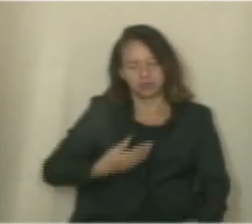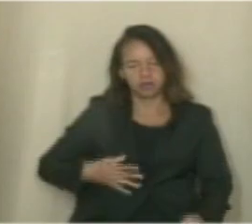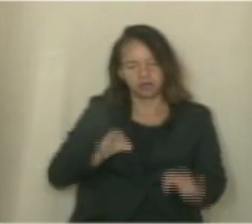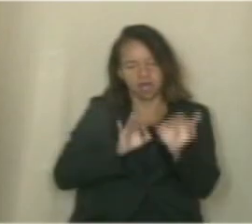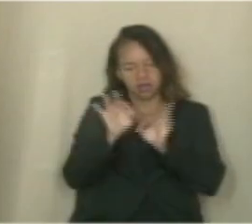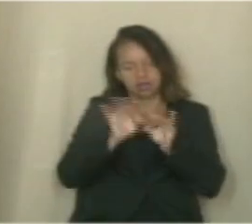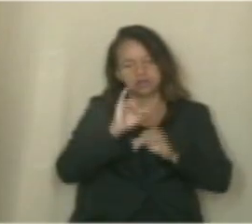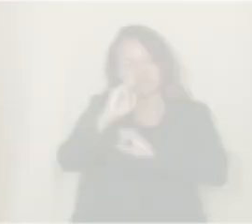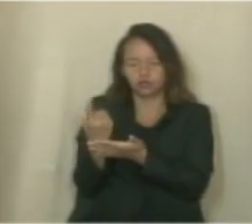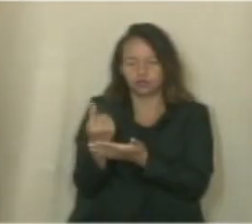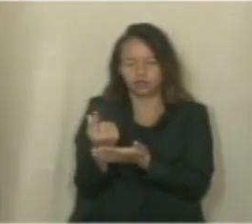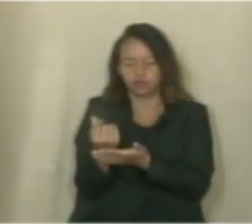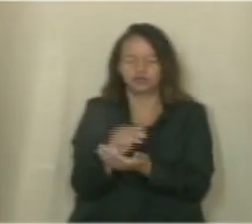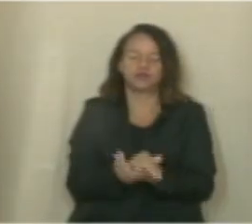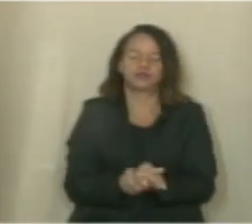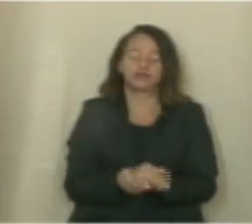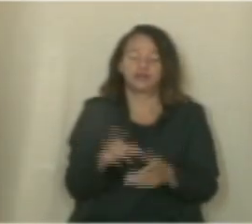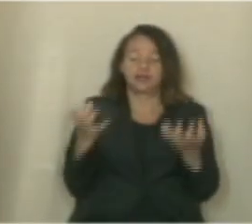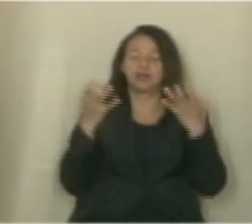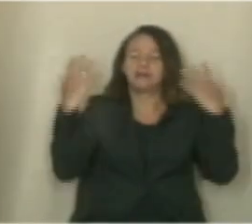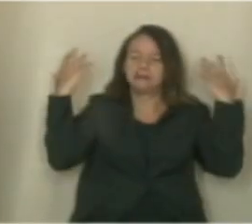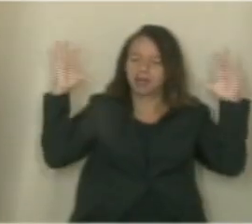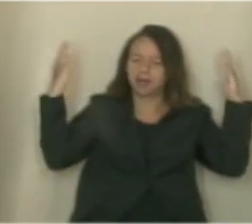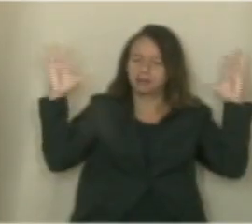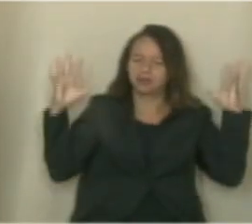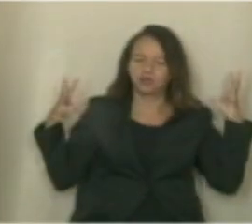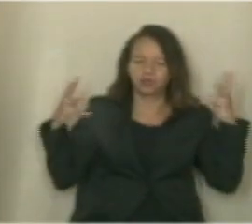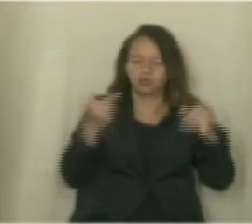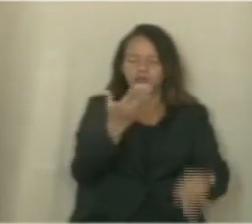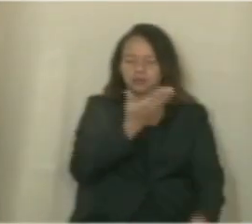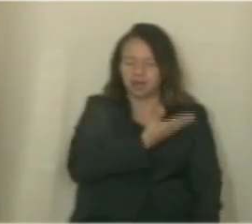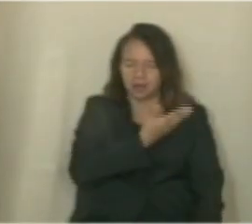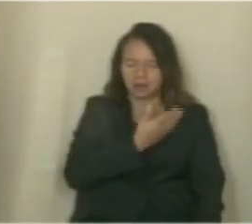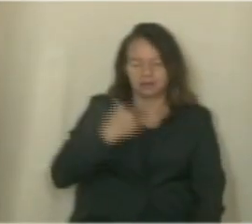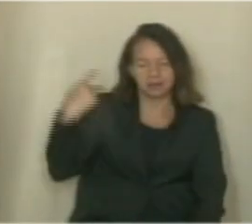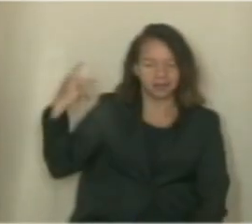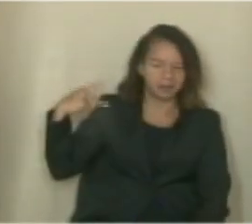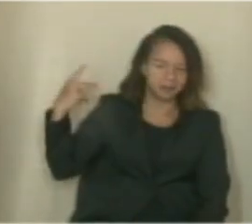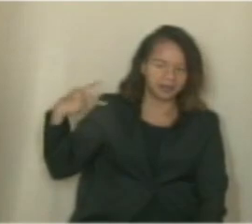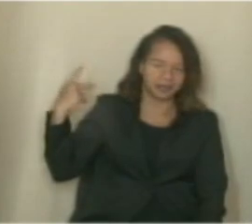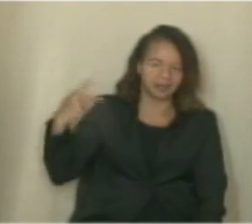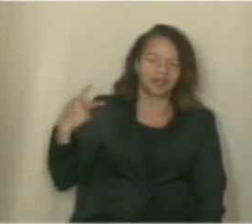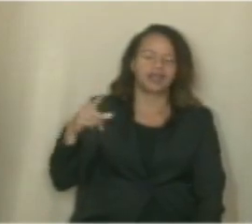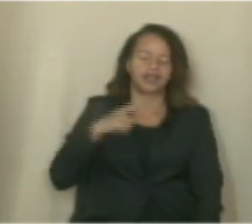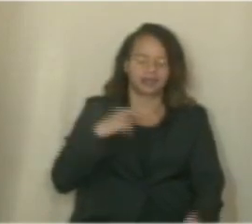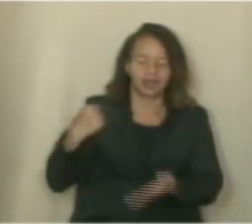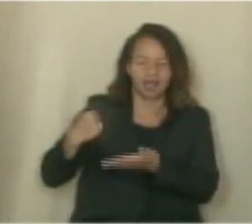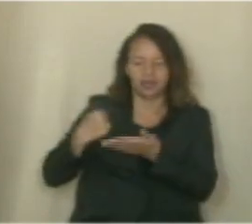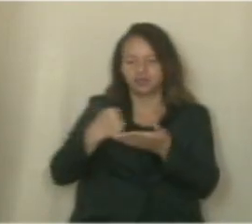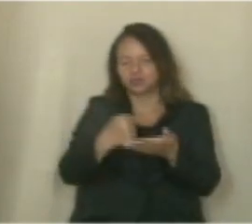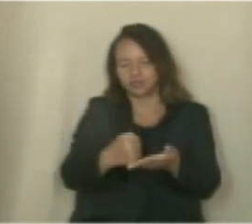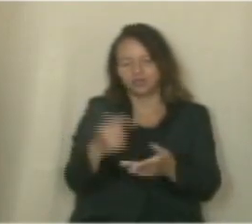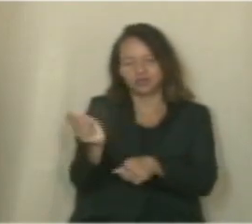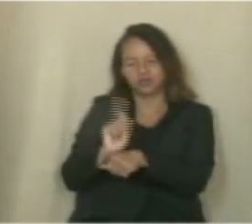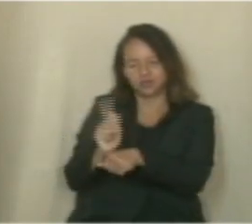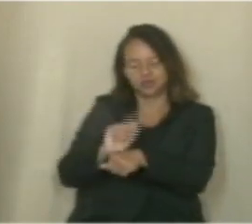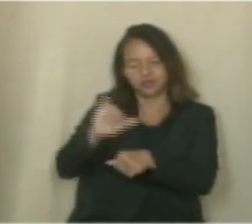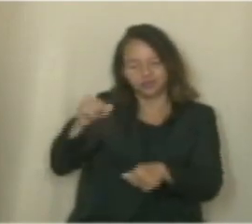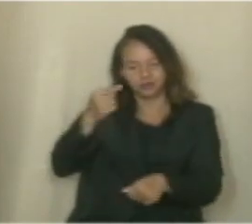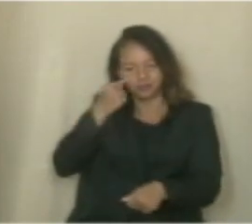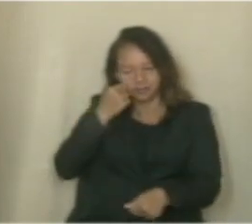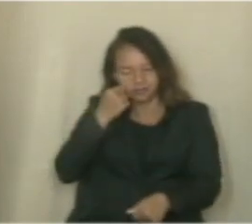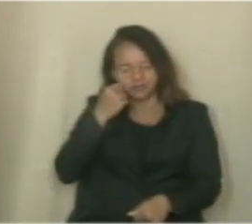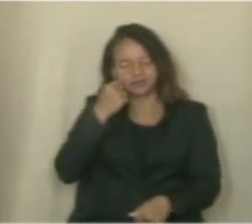organismos internacionais. Quero parabenizar todos os meus colegas parlamentares que têm ajudado a gestão João